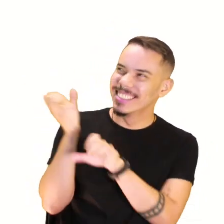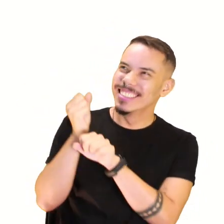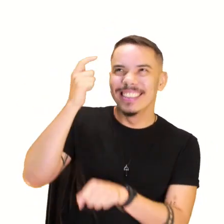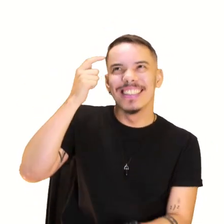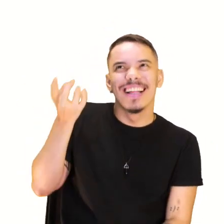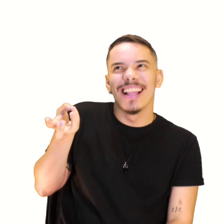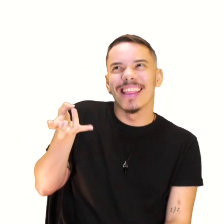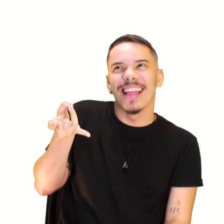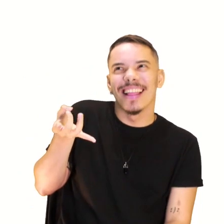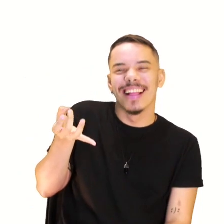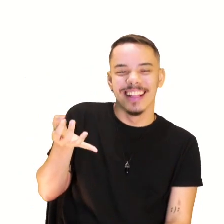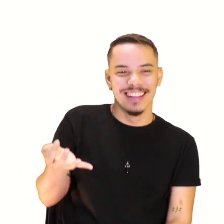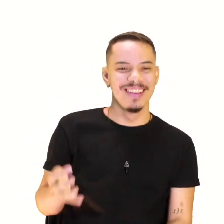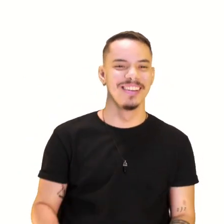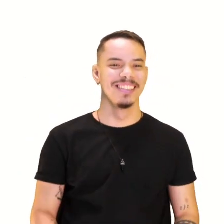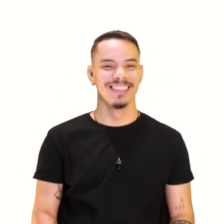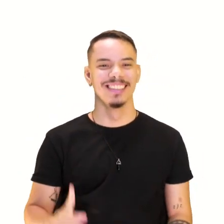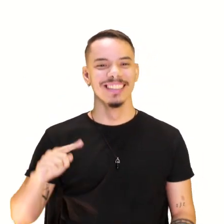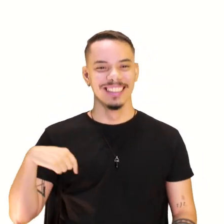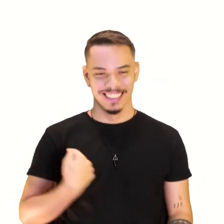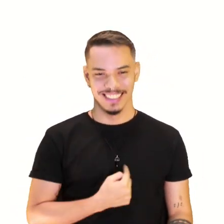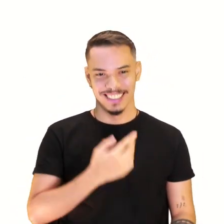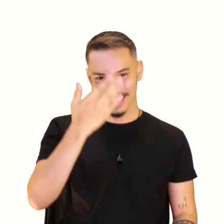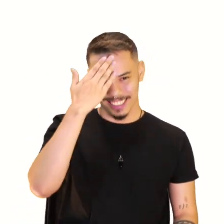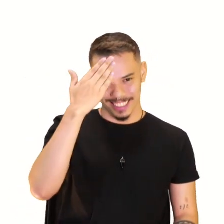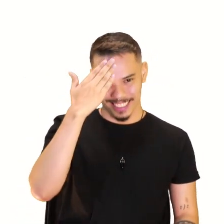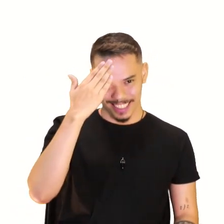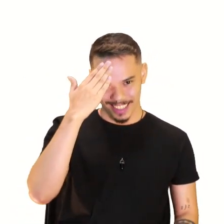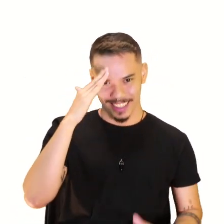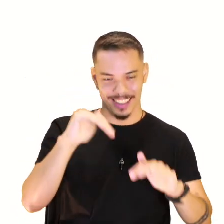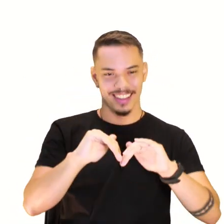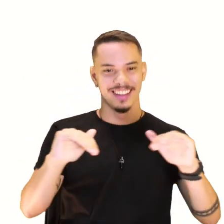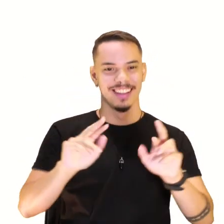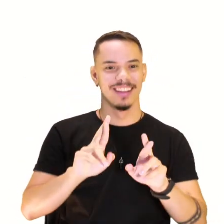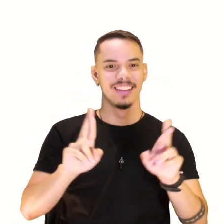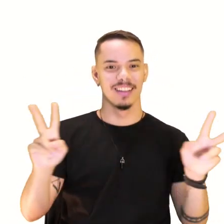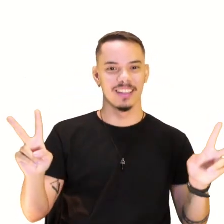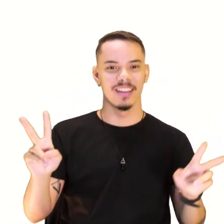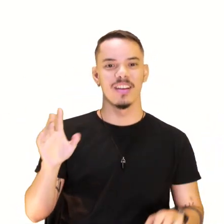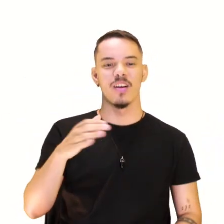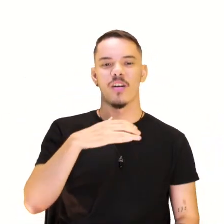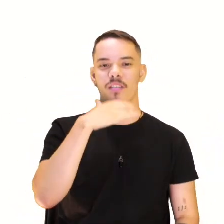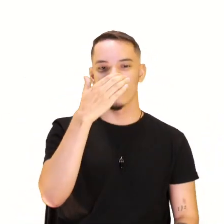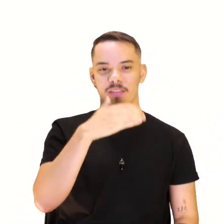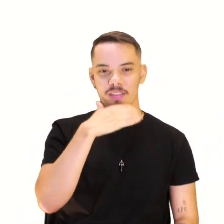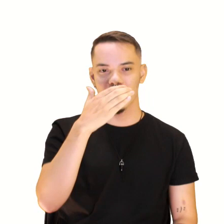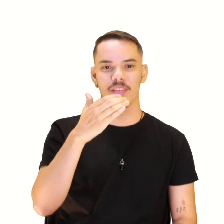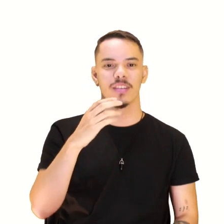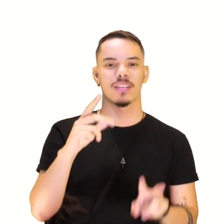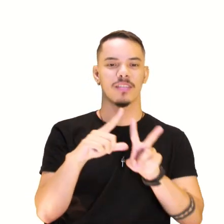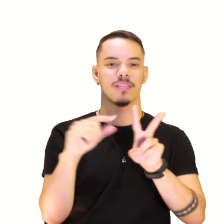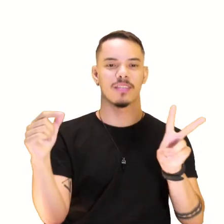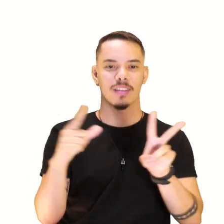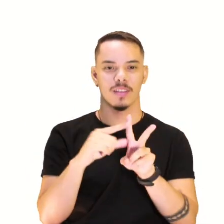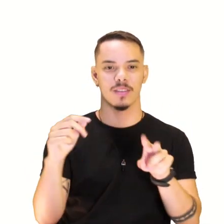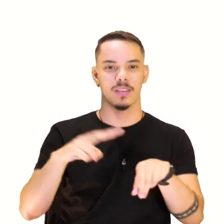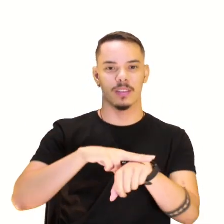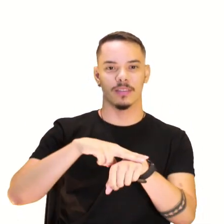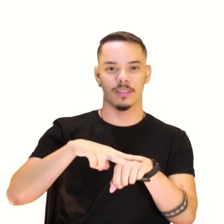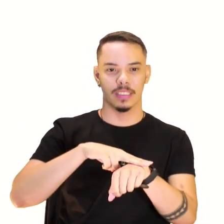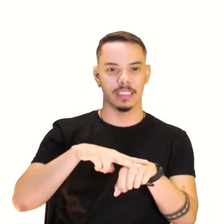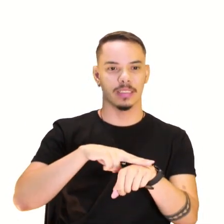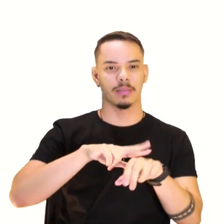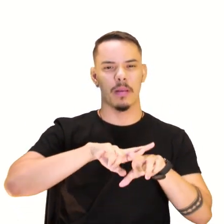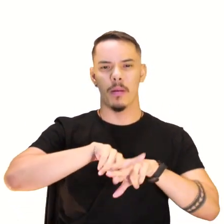resolver. Nós sabemos distinguir fruta de legumes, de verdura. Nós sabemos o que